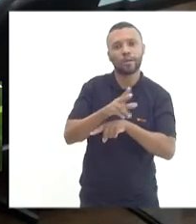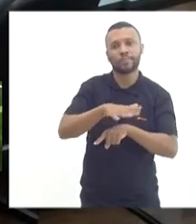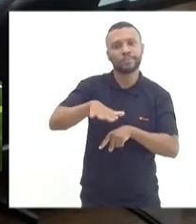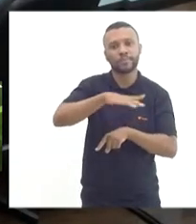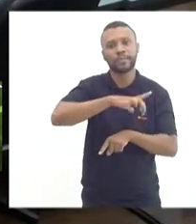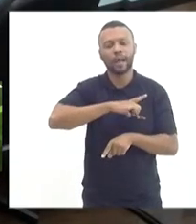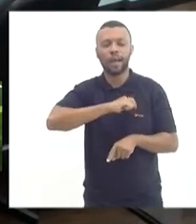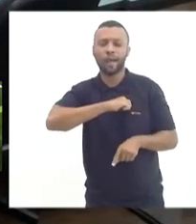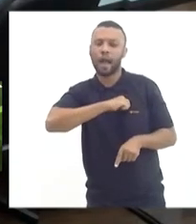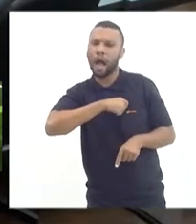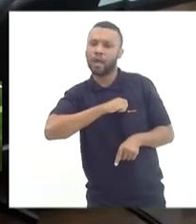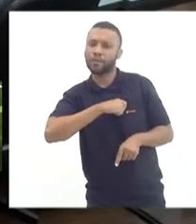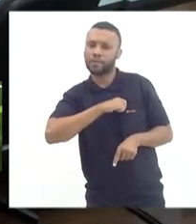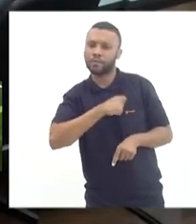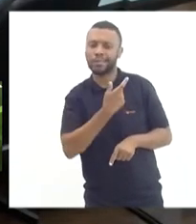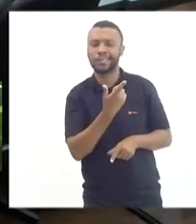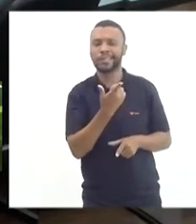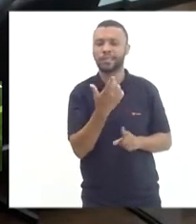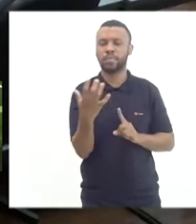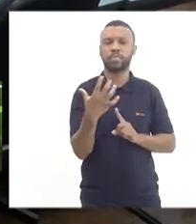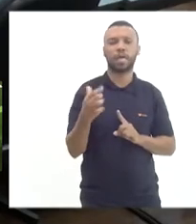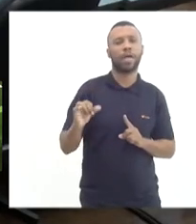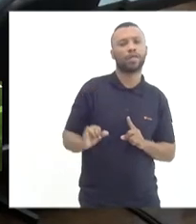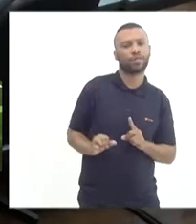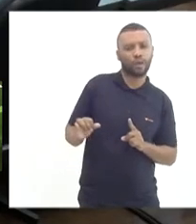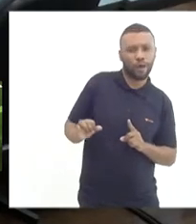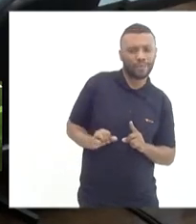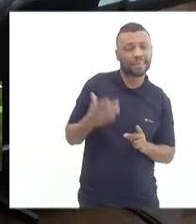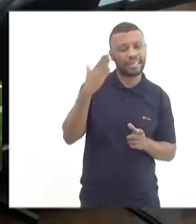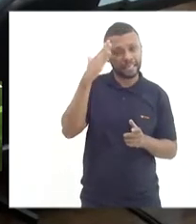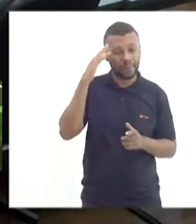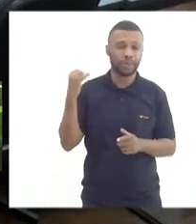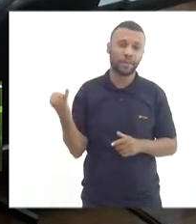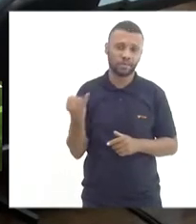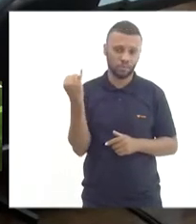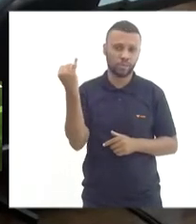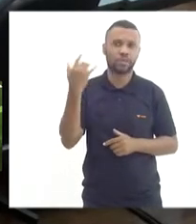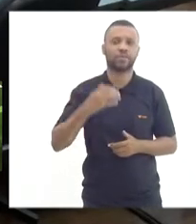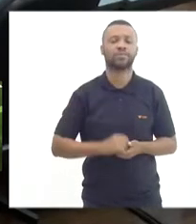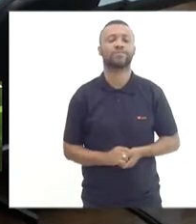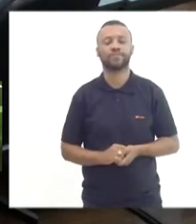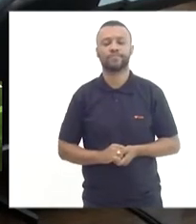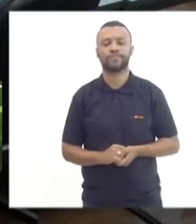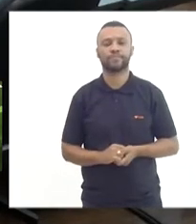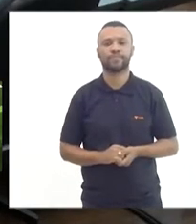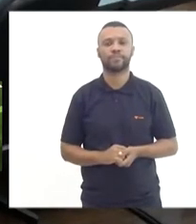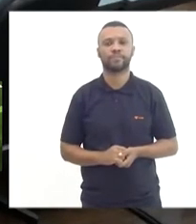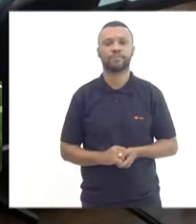auditoria externa e um que não sofra, sabe a diferença que faz. Então, essa iniciativa